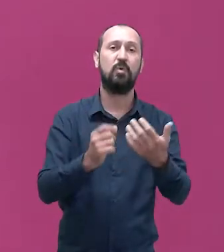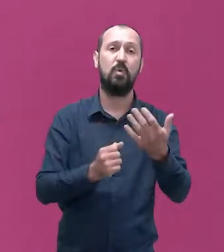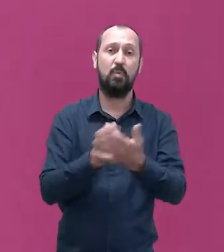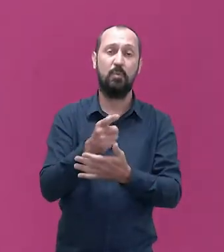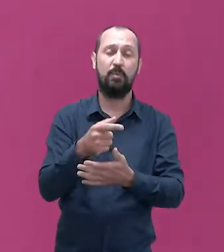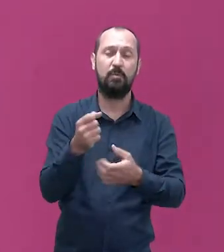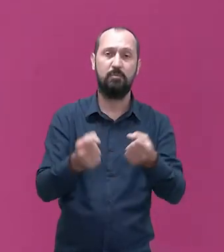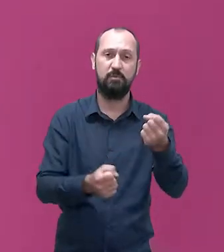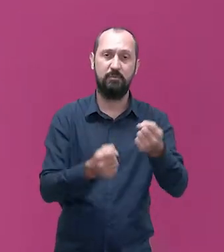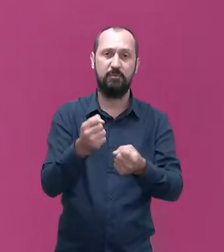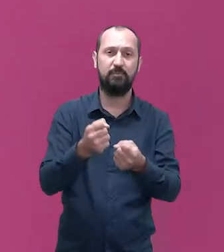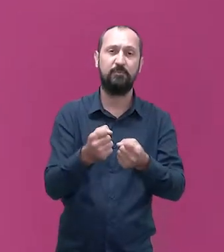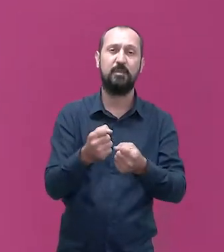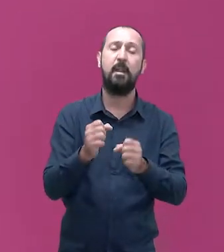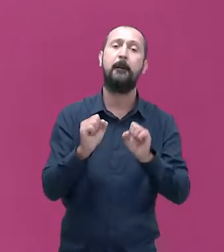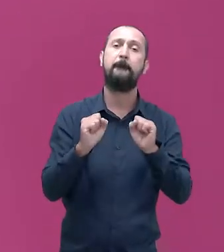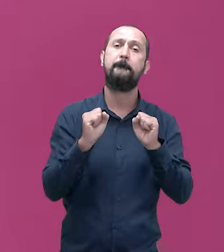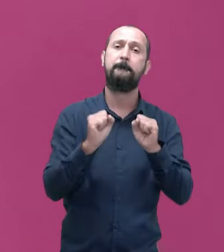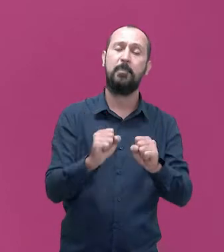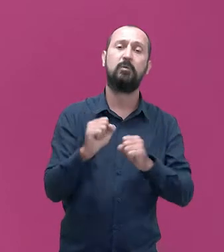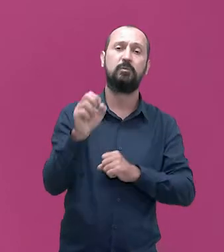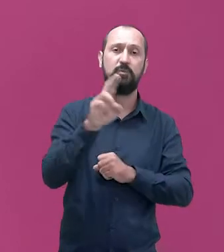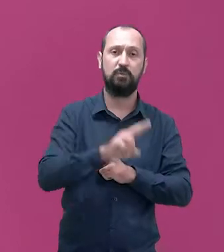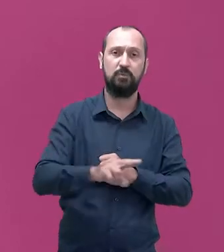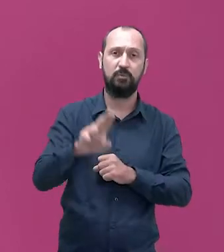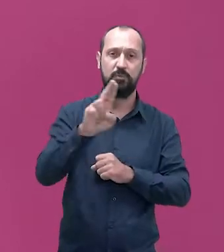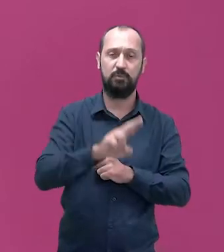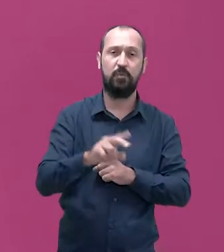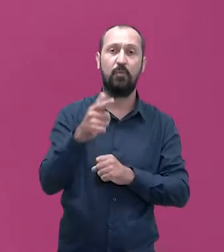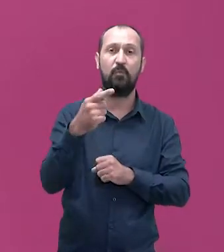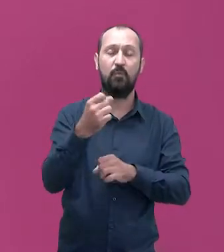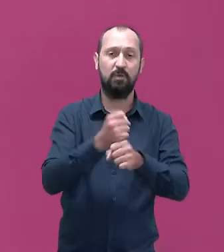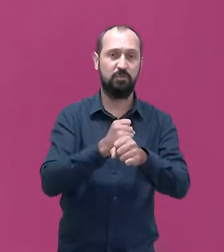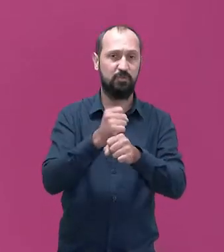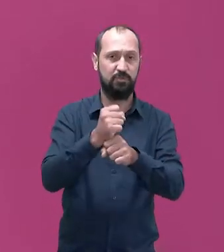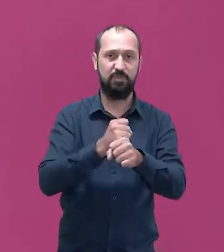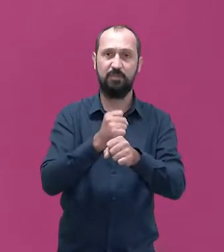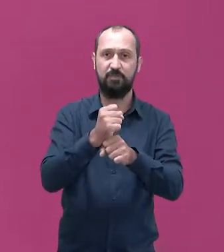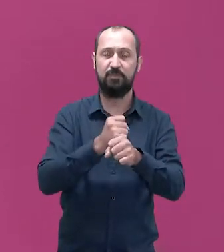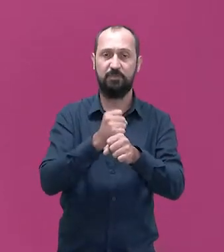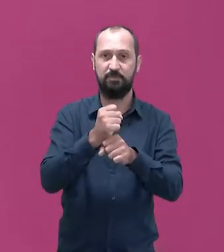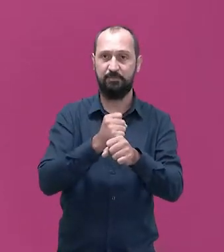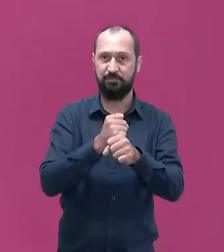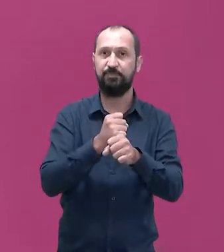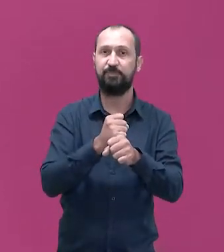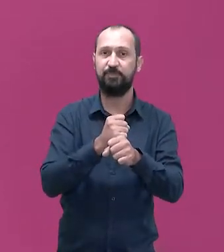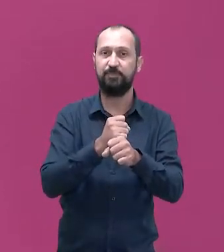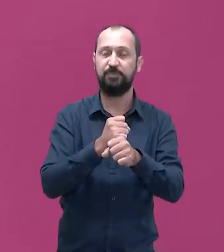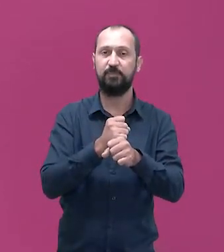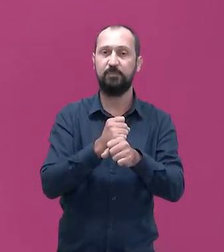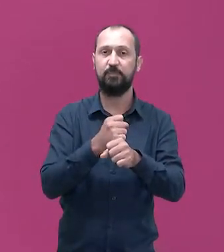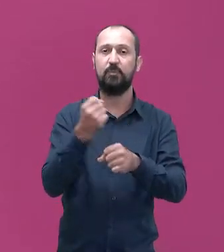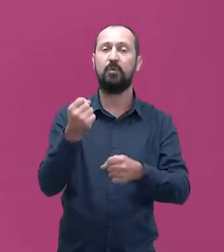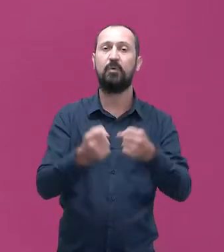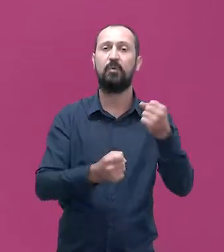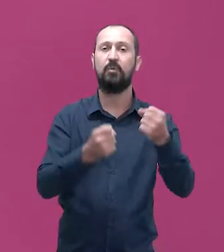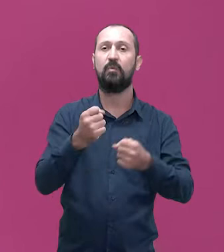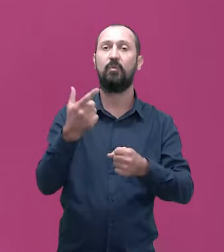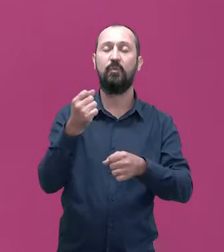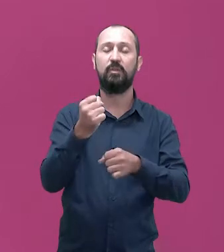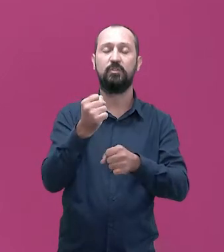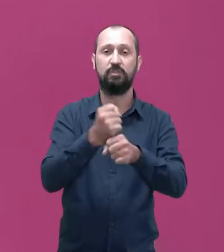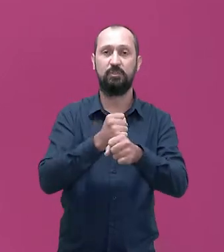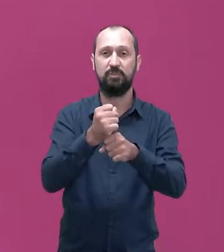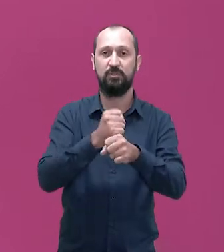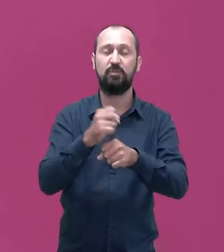um veículo de transporte escolar, ele pode ser usado durante 20 anos, sendo que um veículo